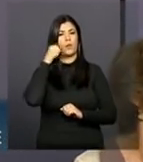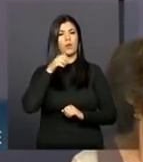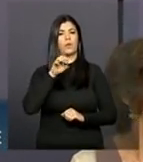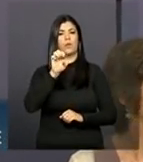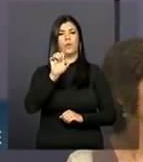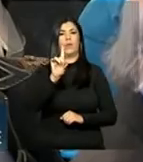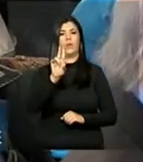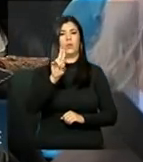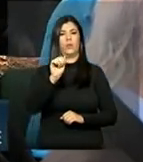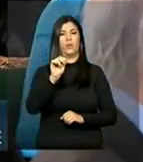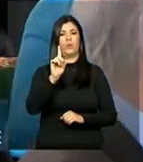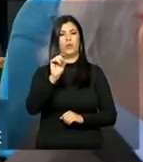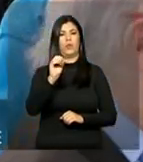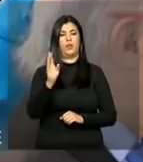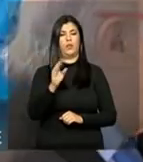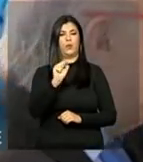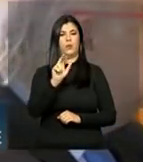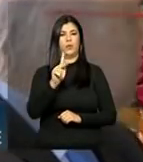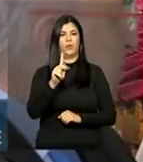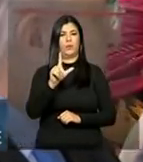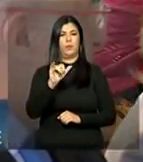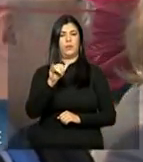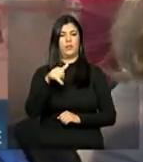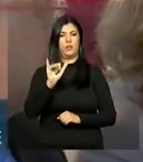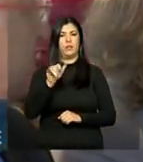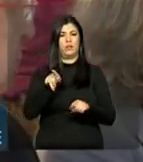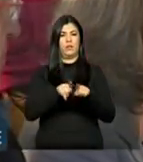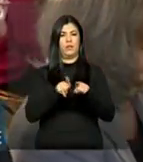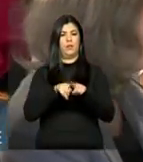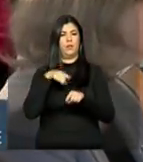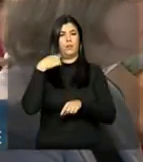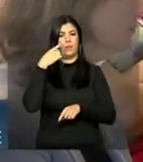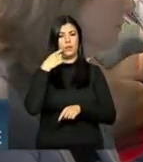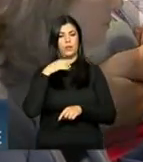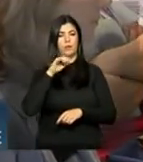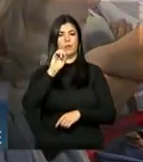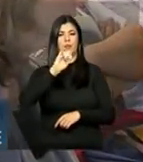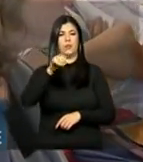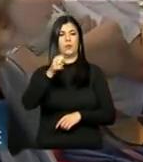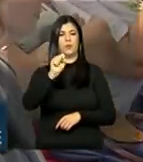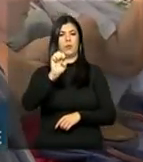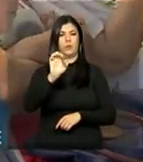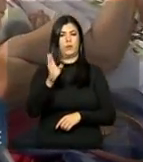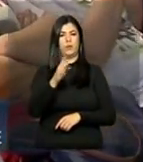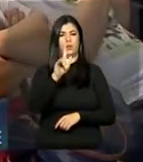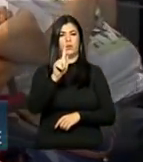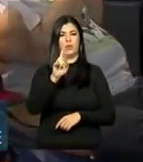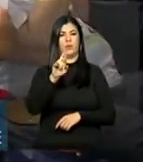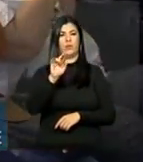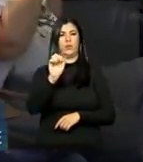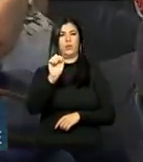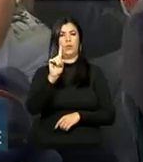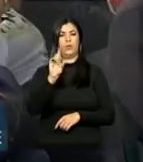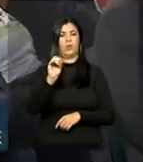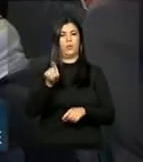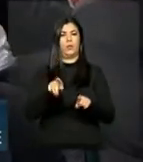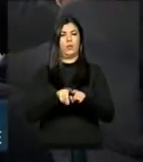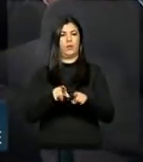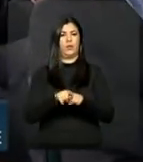e deputad José Geraldo cumprimentar o embaixador Jorge cedie coordenador